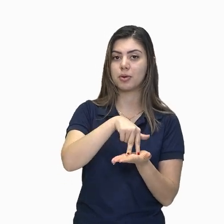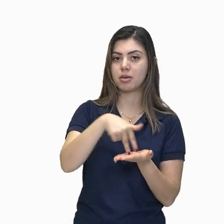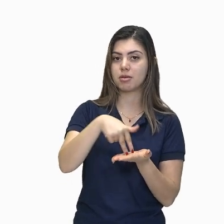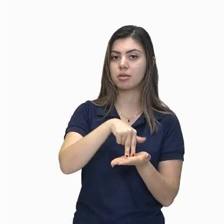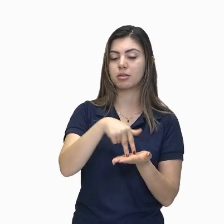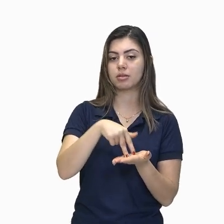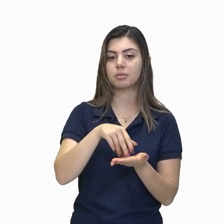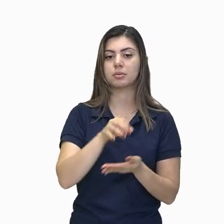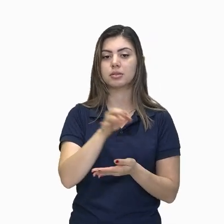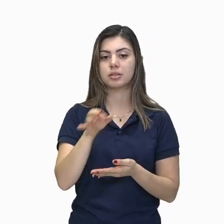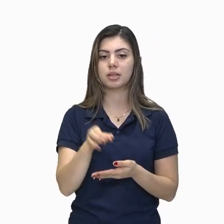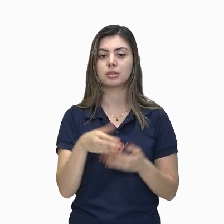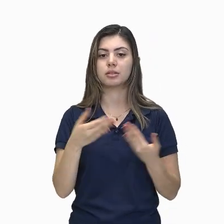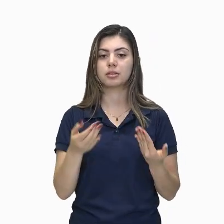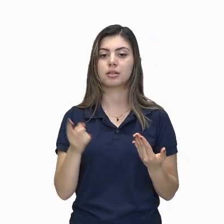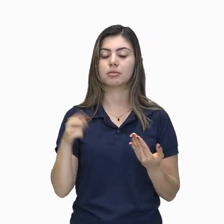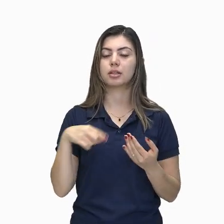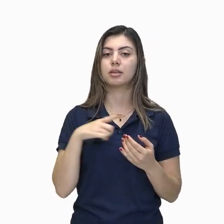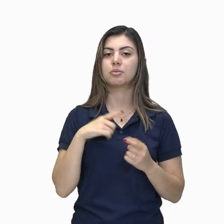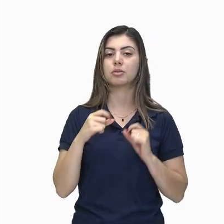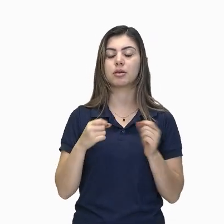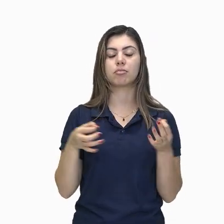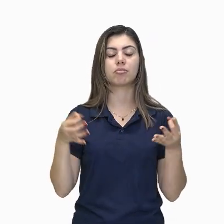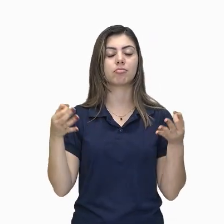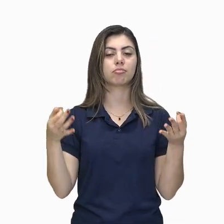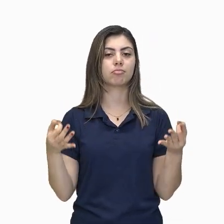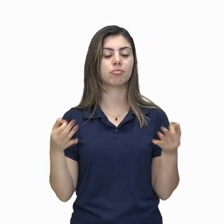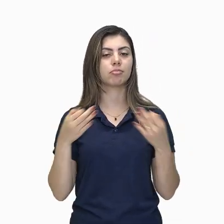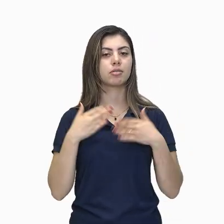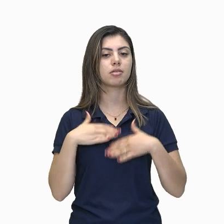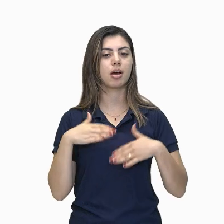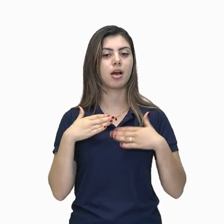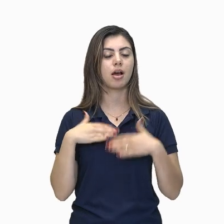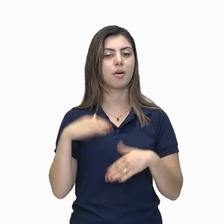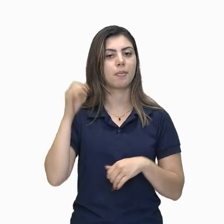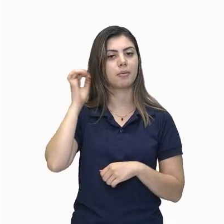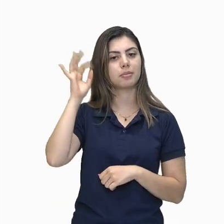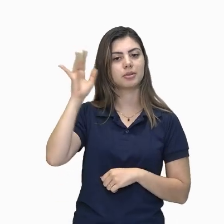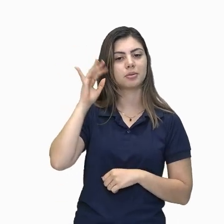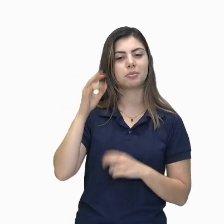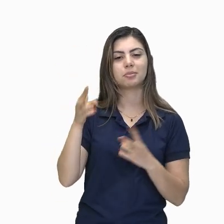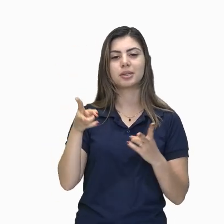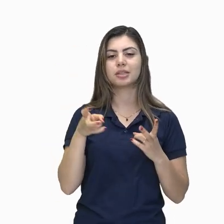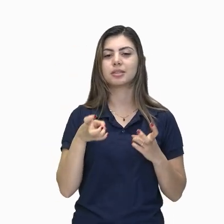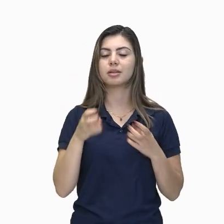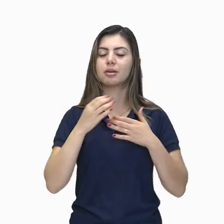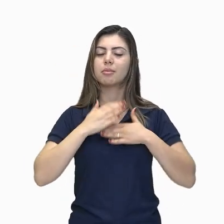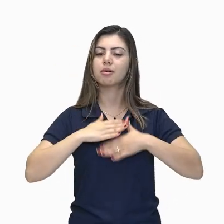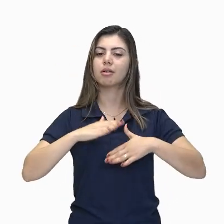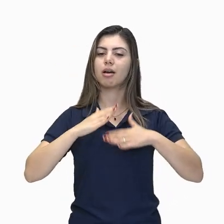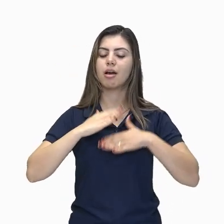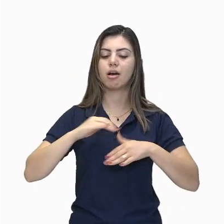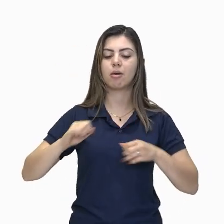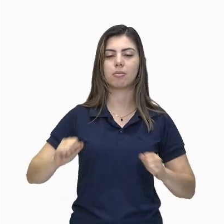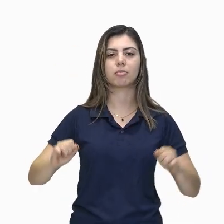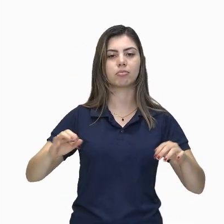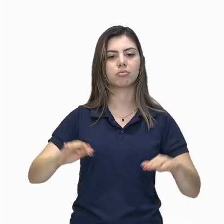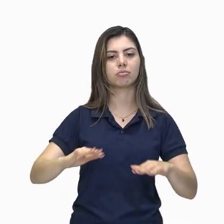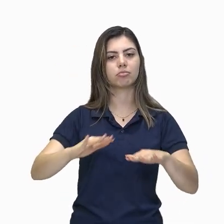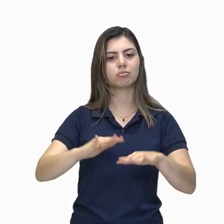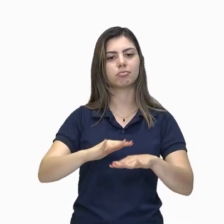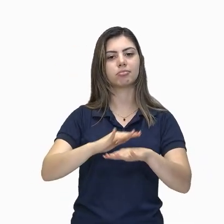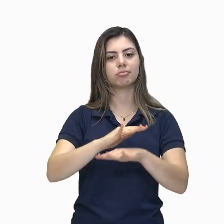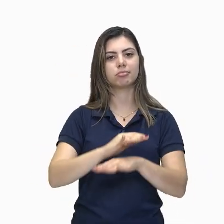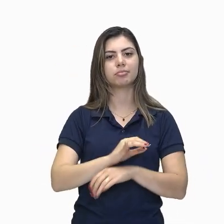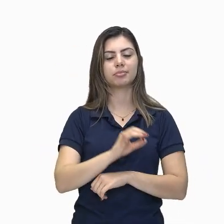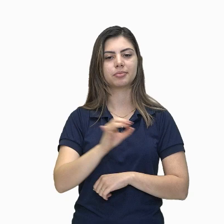fazendo aquele momento de meditação ao mesmo tempo aí. E olha o ambiente, né? Tranquilo, calmo, dentro de uma